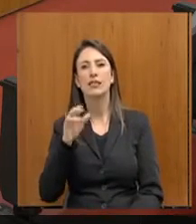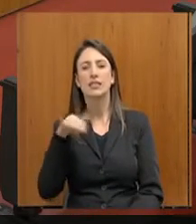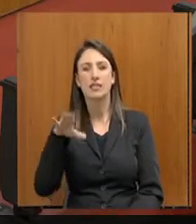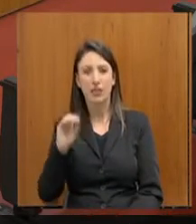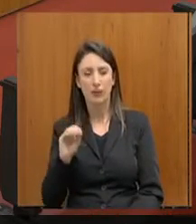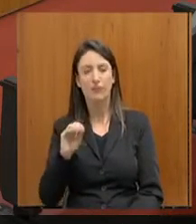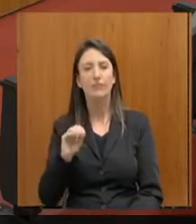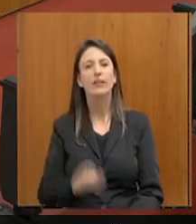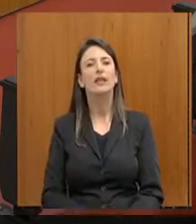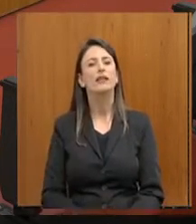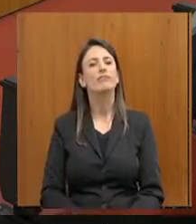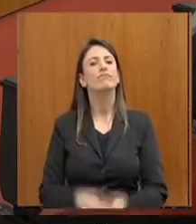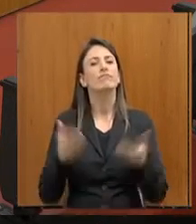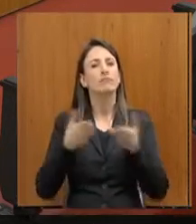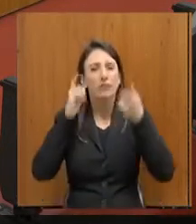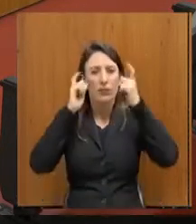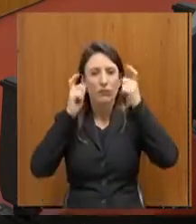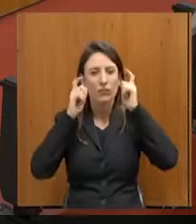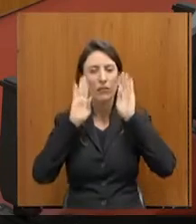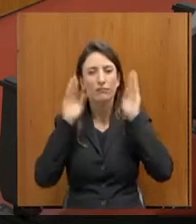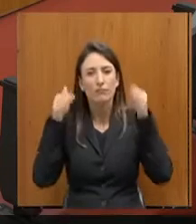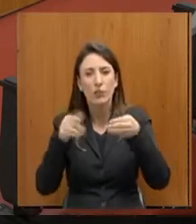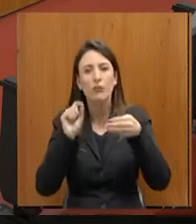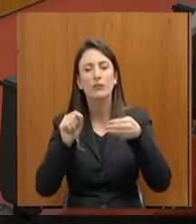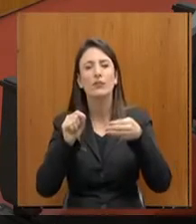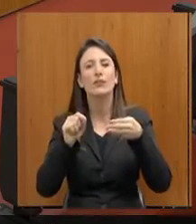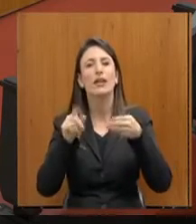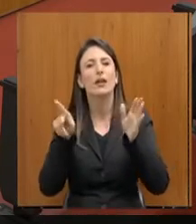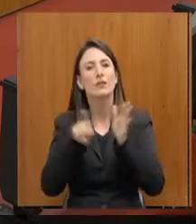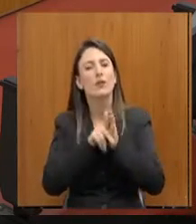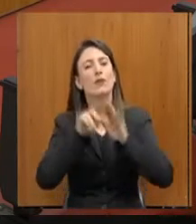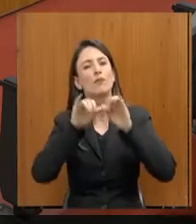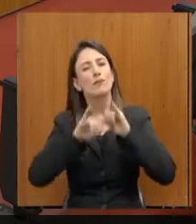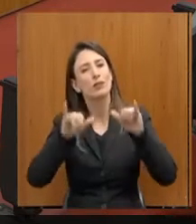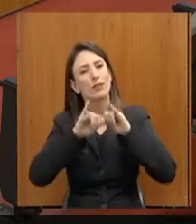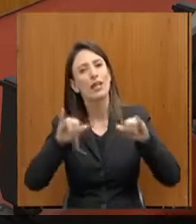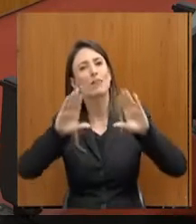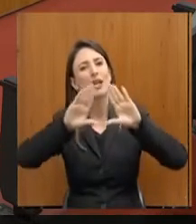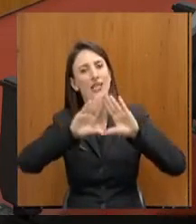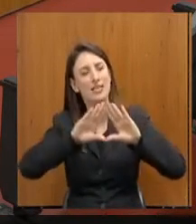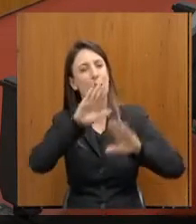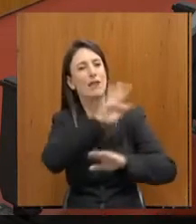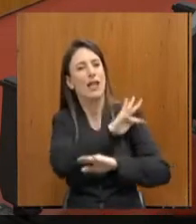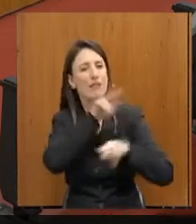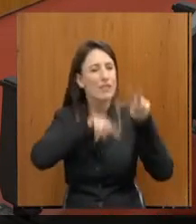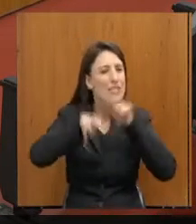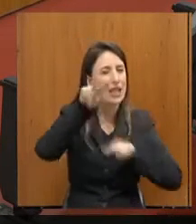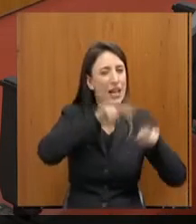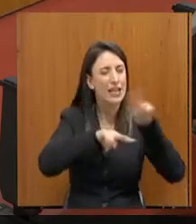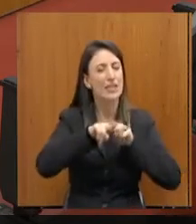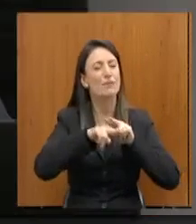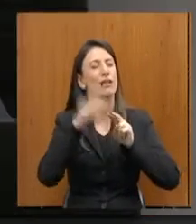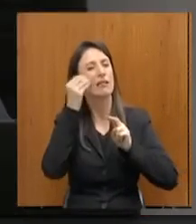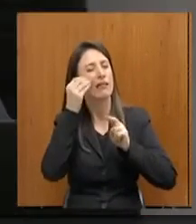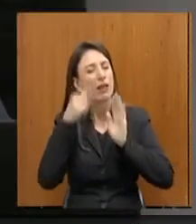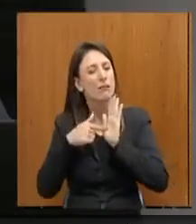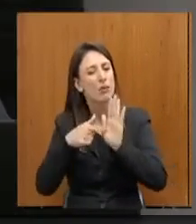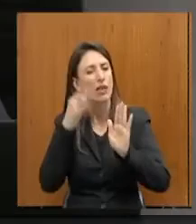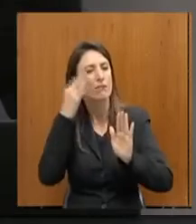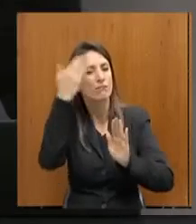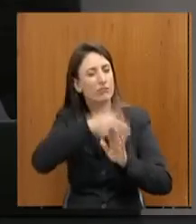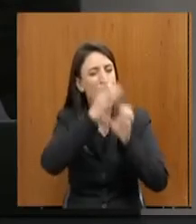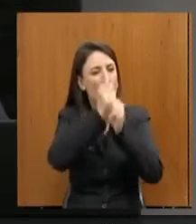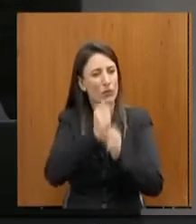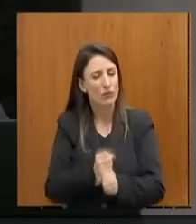destina-se a reunião a realização do Assembleia fiscaliza que é processo de prestação de contas instituído em Minas